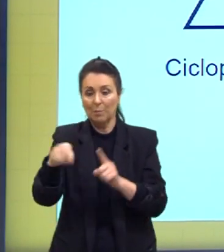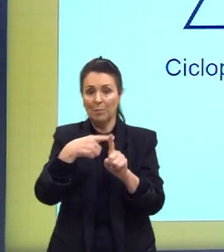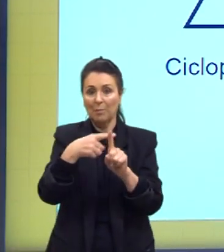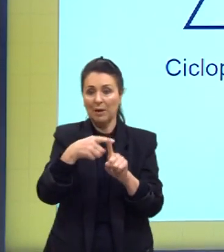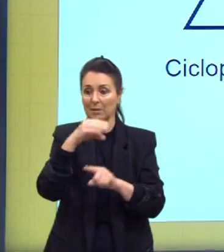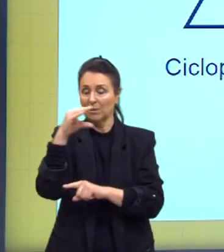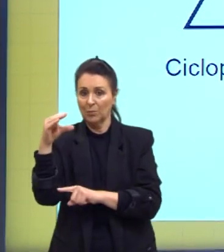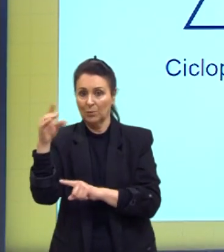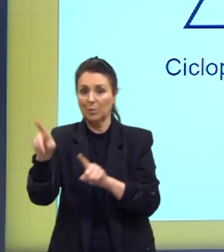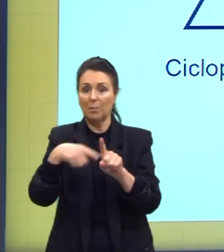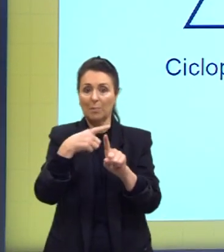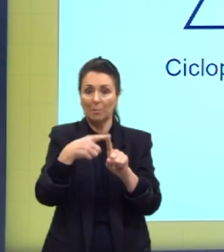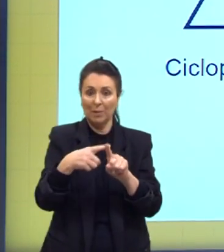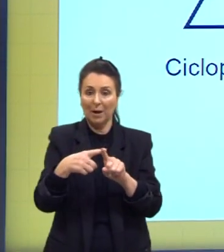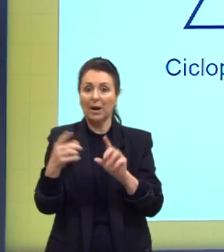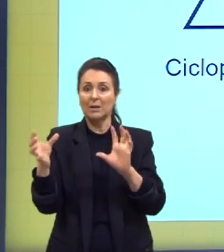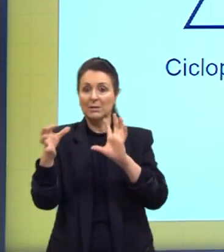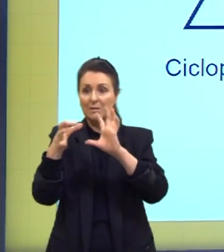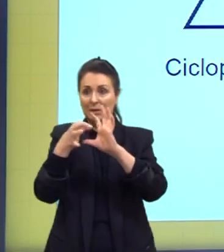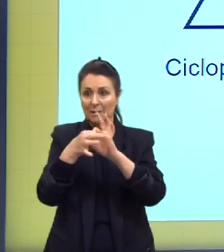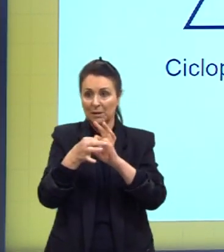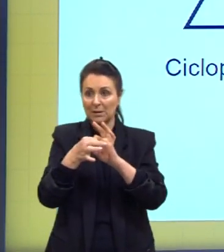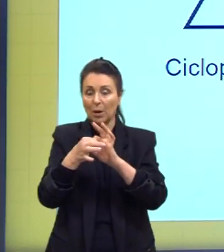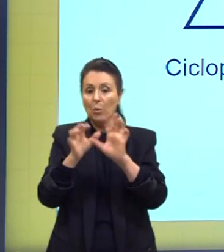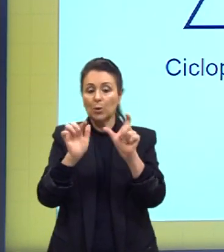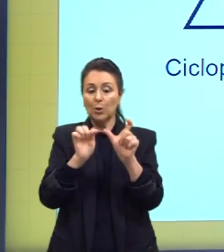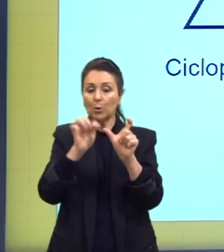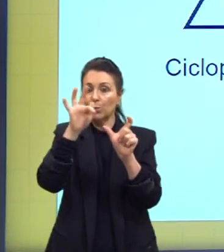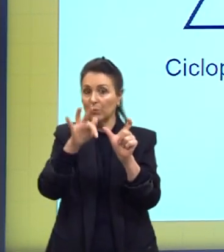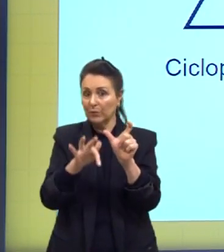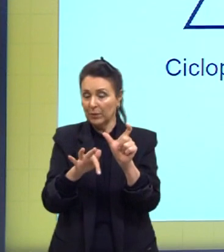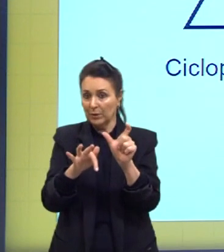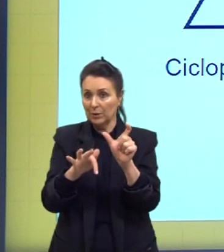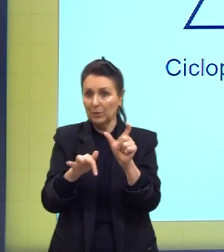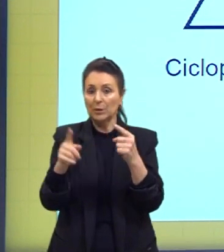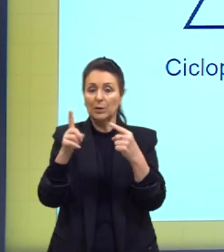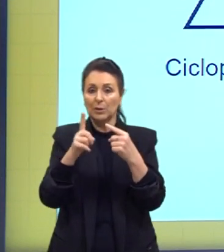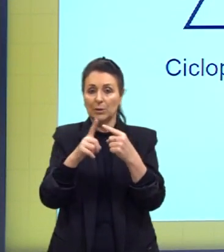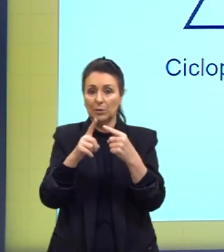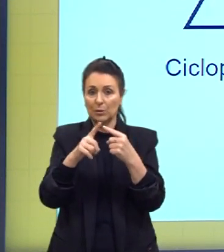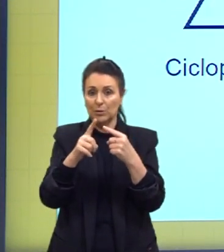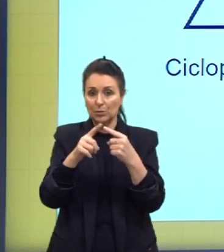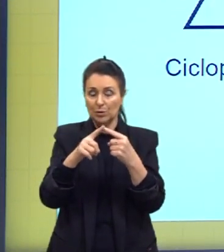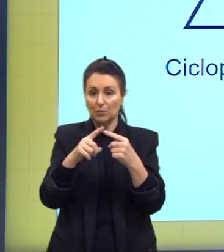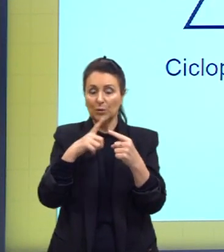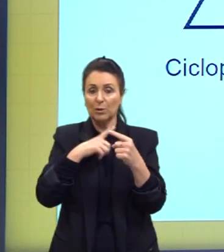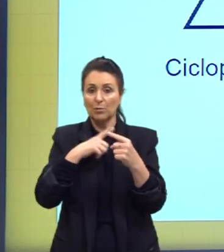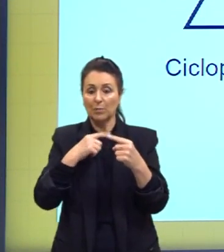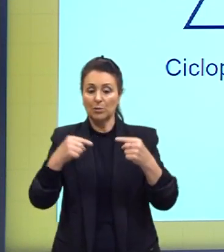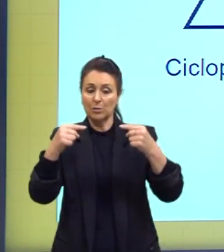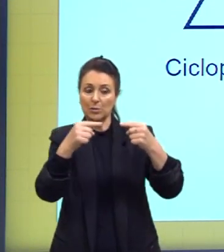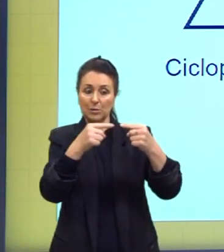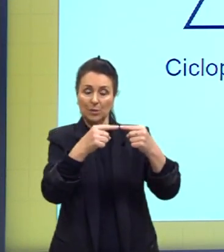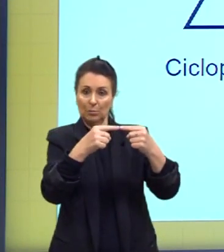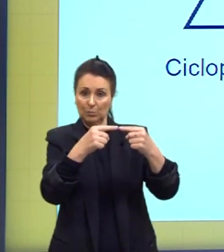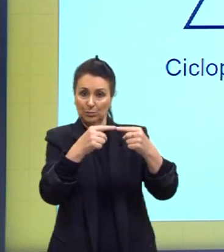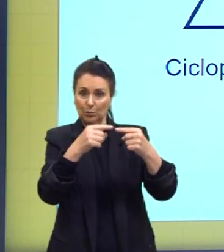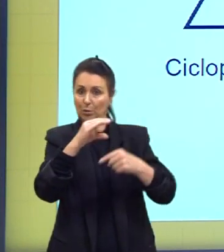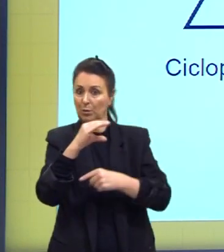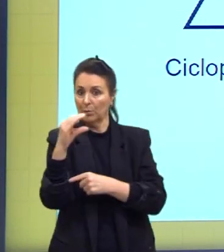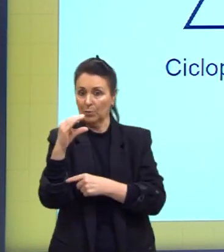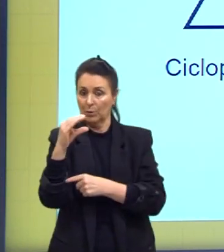mais o tipo de ligação mais a terminação em o o tipo de ligação no ciclanos eu tenho somente ligação simples entre os